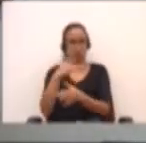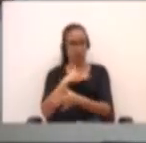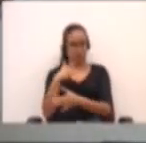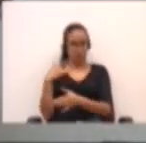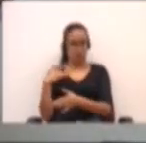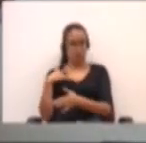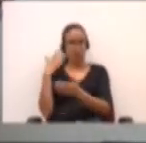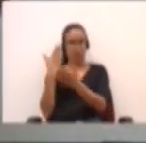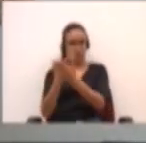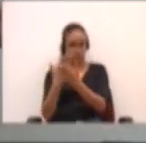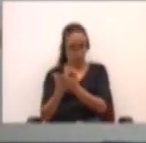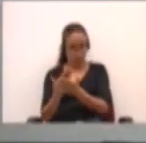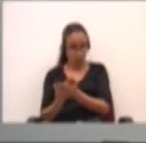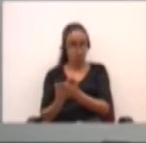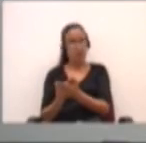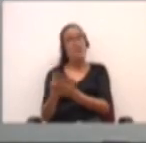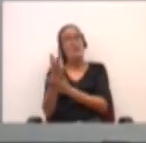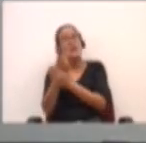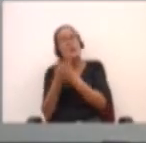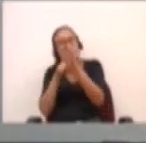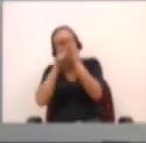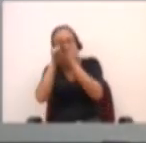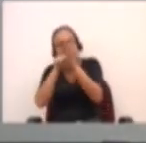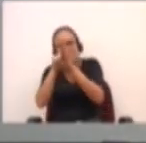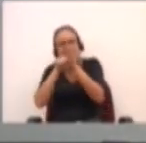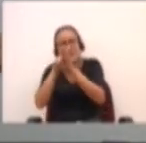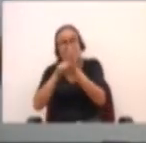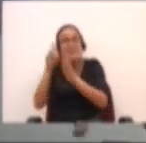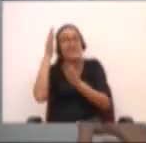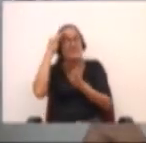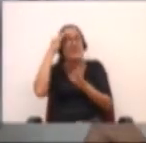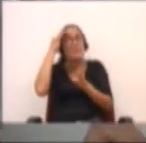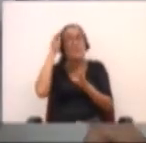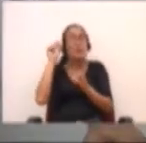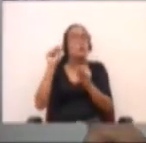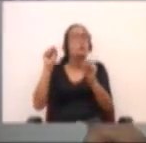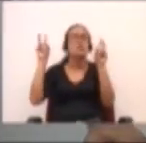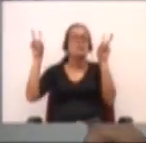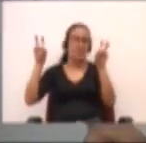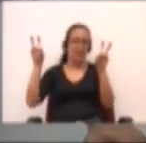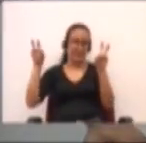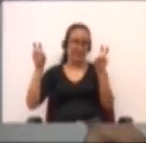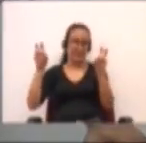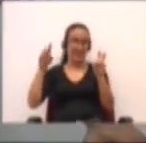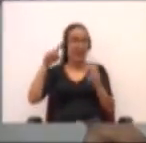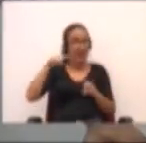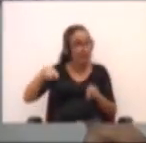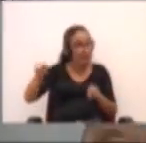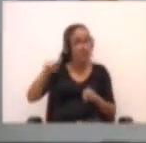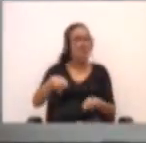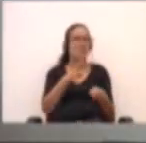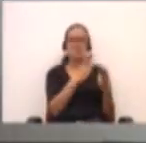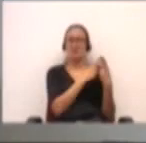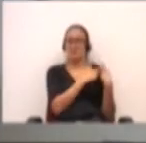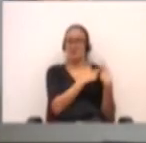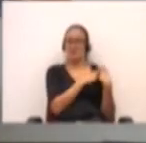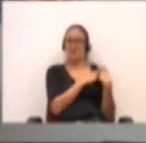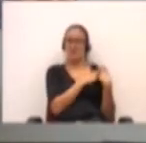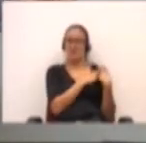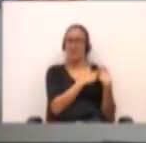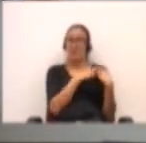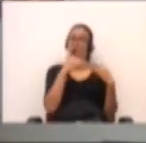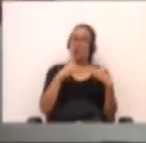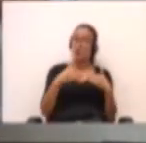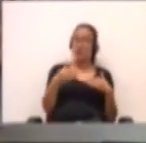aprofundar nesse assunto, porque é de anuência de vocês o que vai ocorrer a partir do dia 30 de abril.